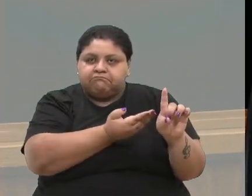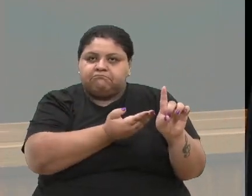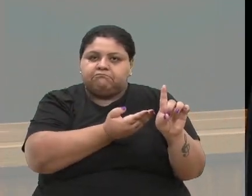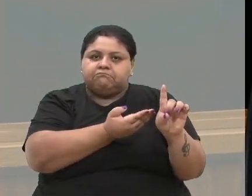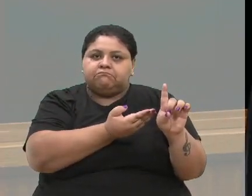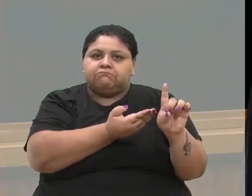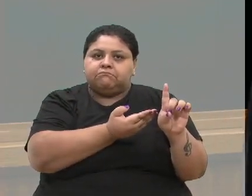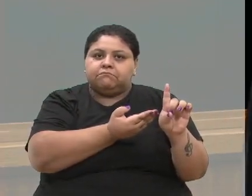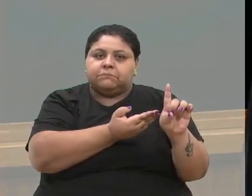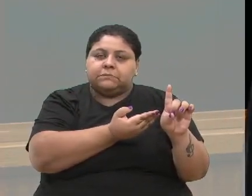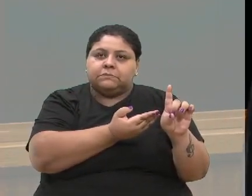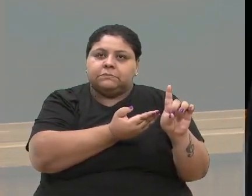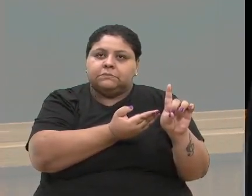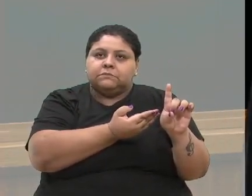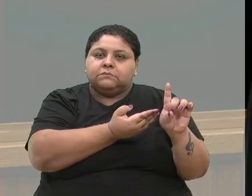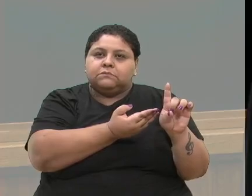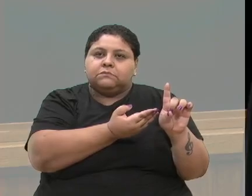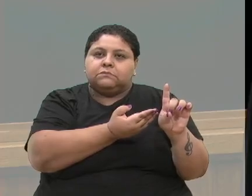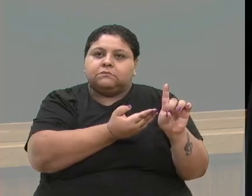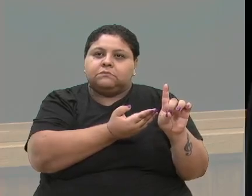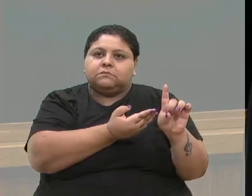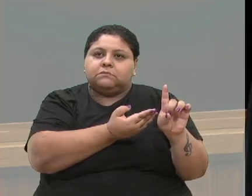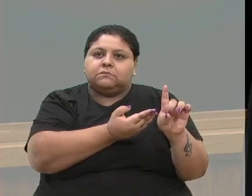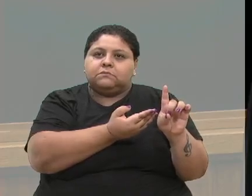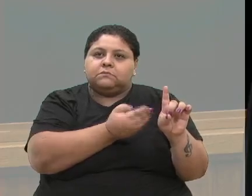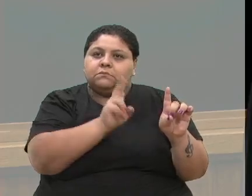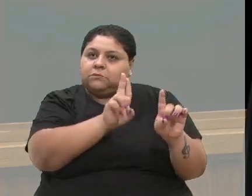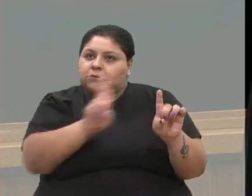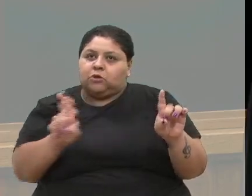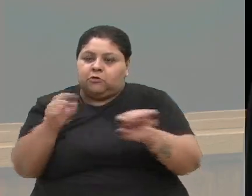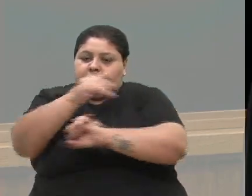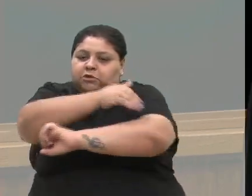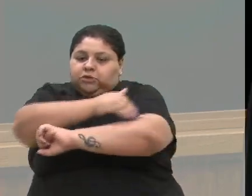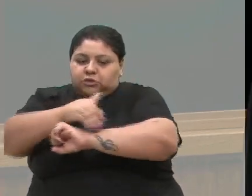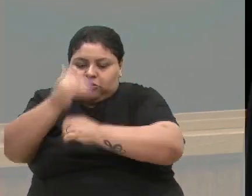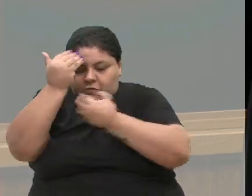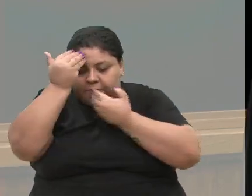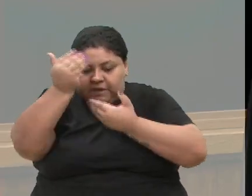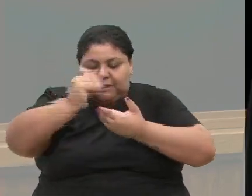através desta denominação de rua. Obrigada.